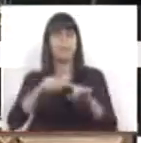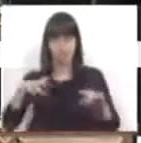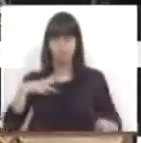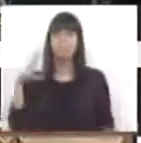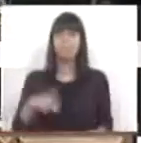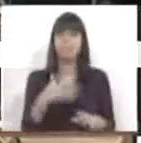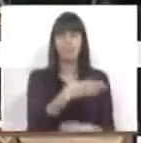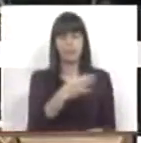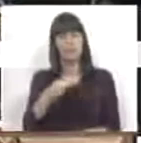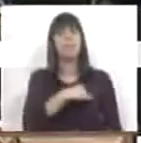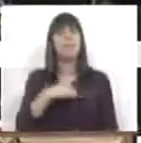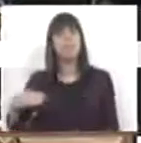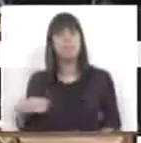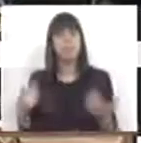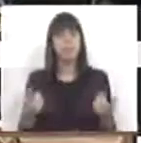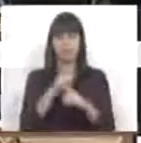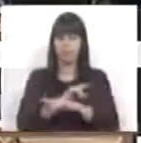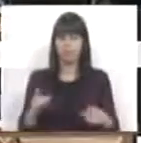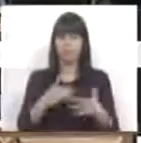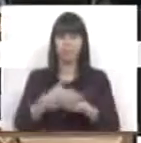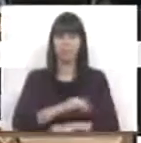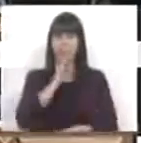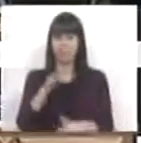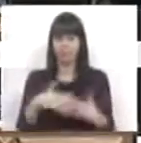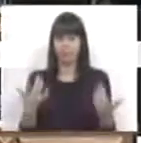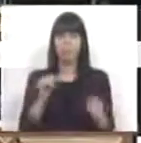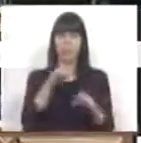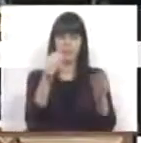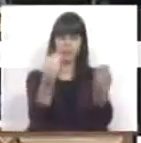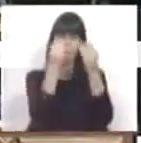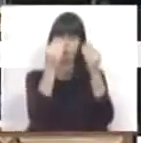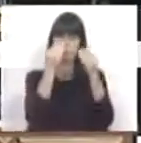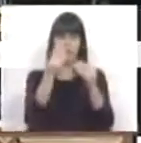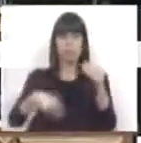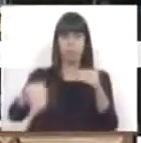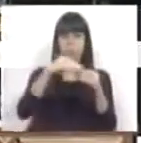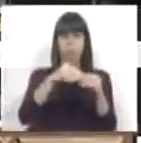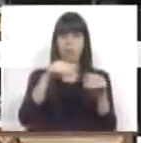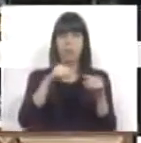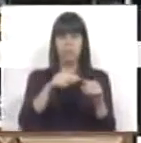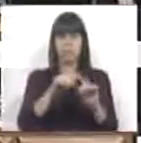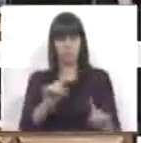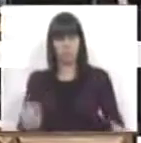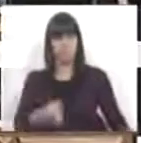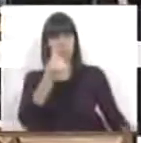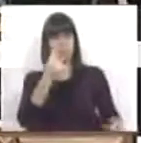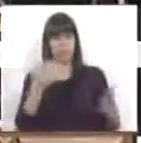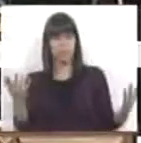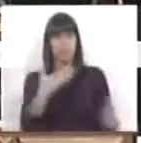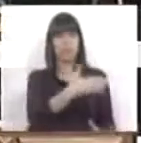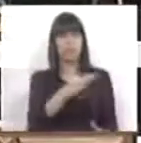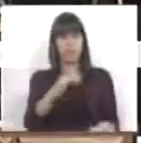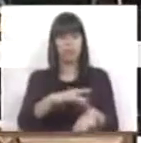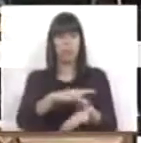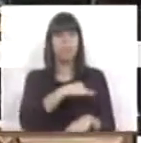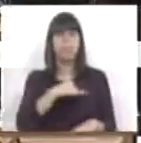em Portugal, 114 médicos ficaram impedidos de aceder à sua formação pós-graduada e, pela primeira vez,